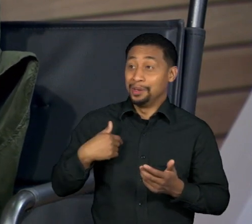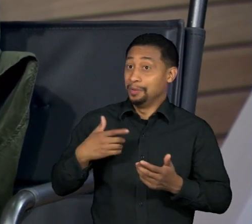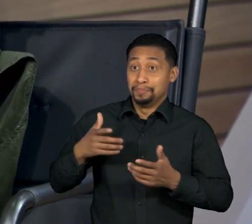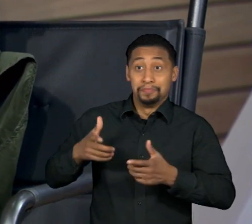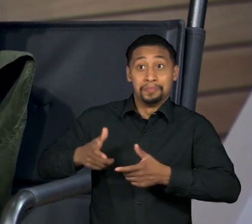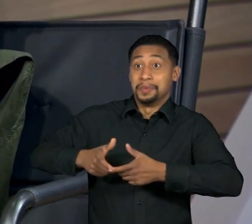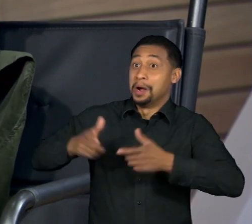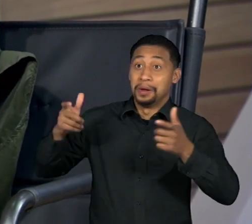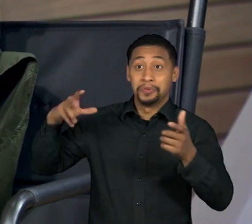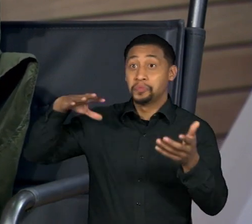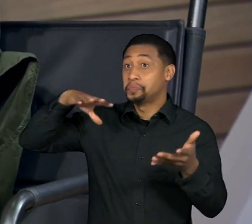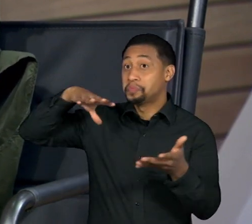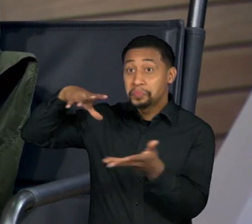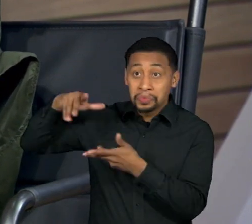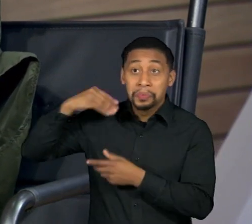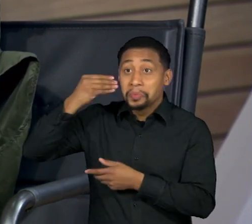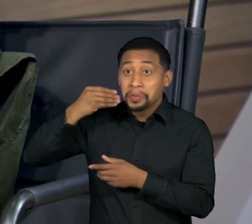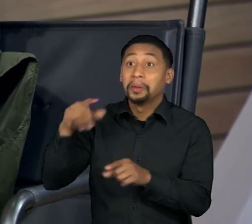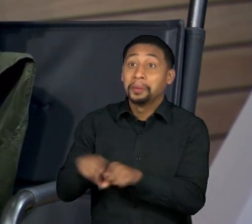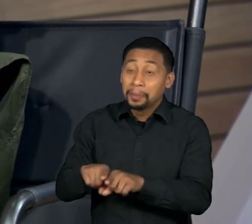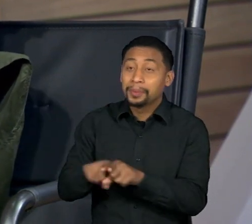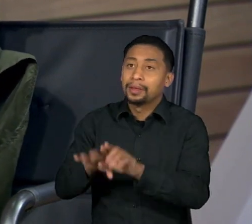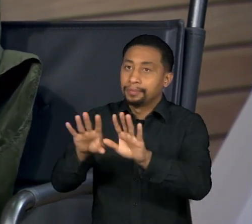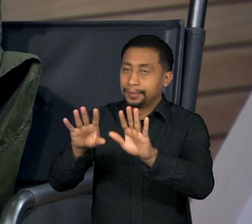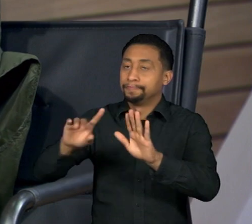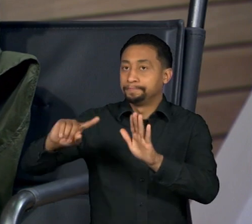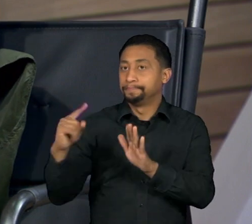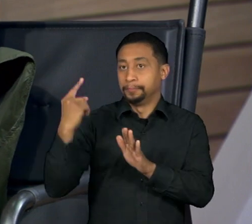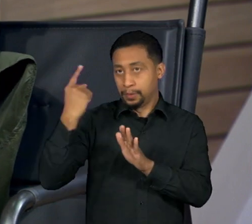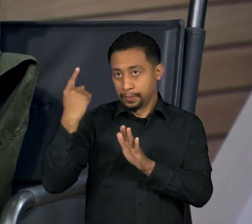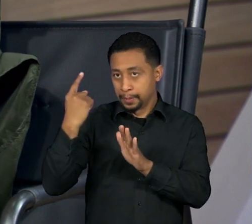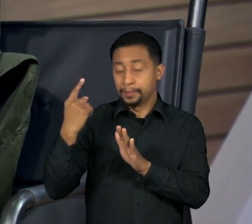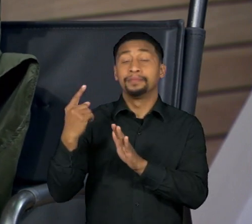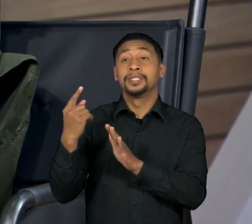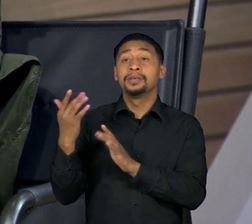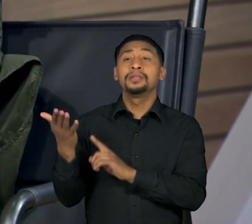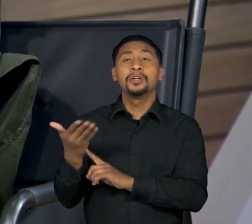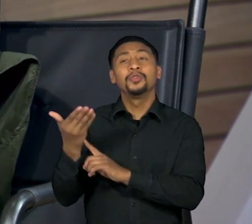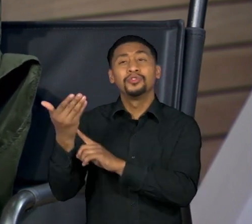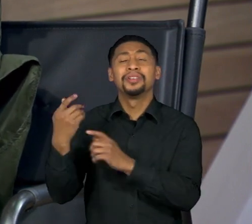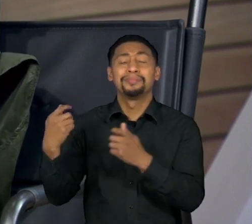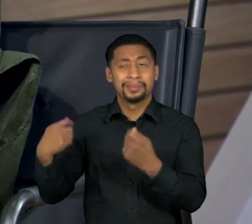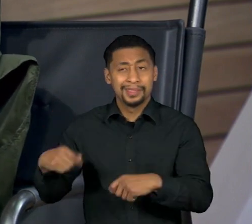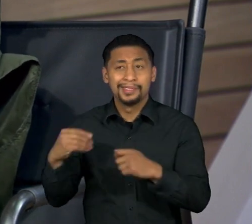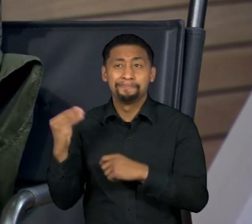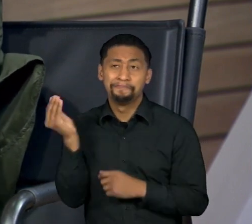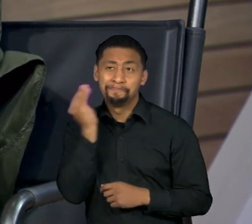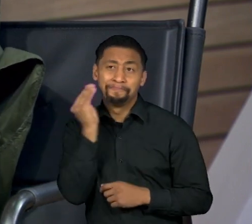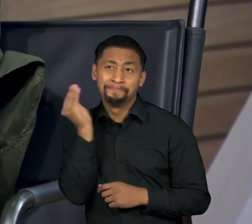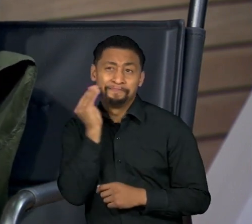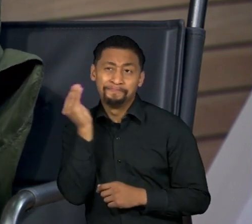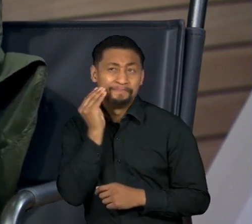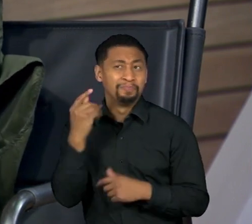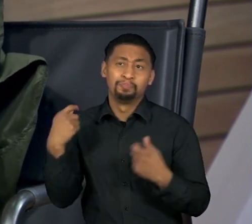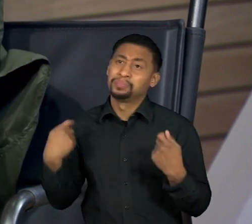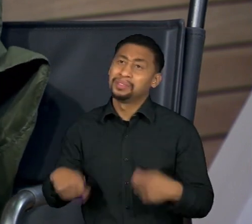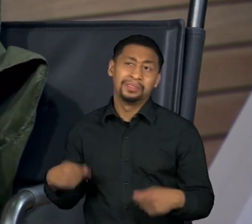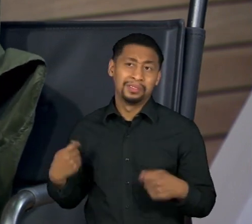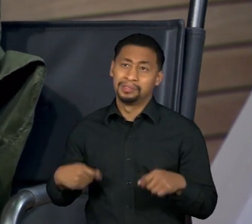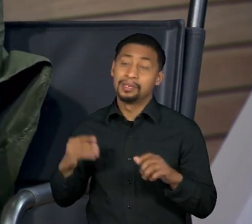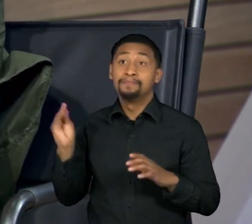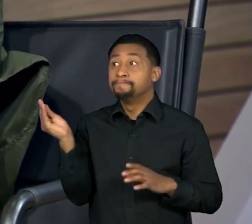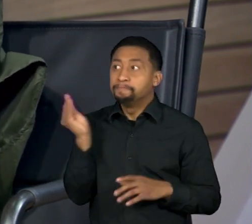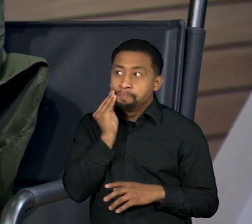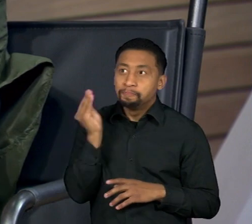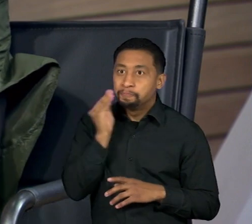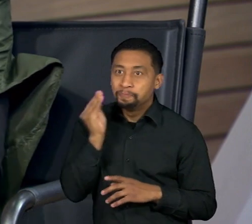Eu acho que, primeiro, essas tecnologias, a gente tem que experimentar, né? Eu acho que não tem como. Você vai experimentando, você